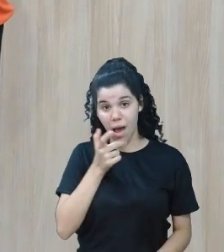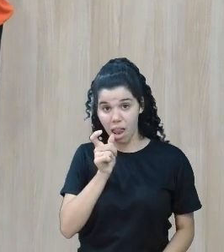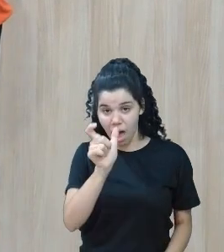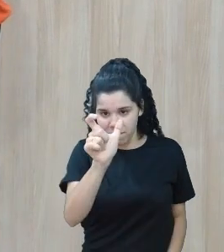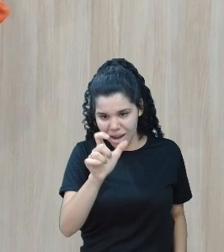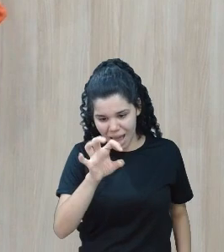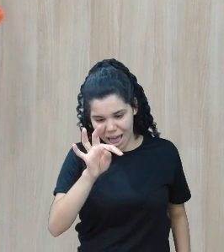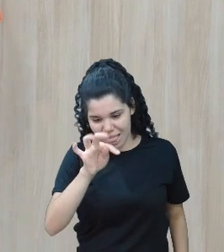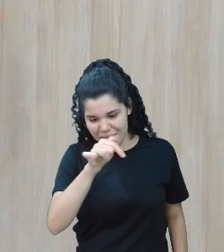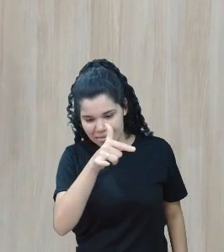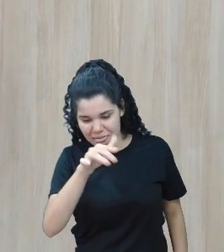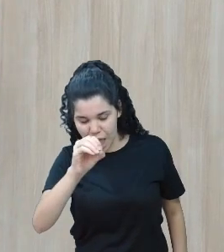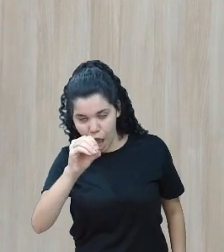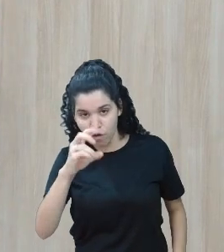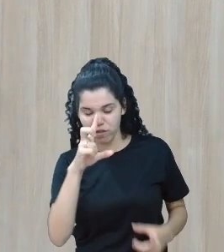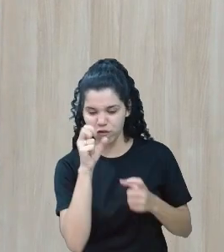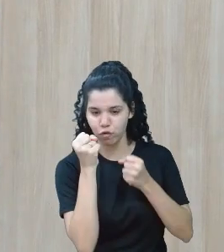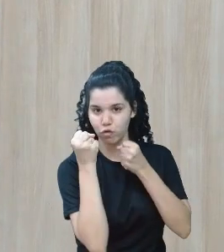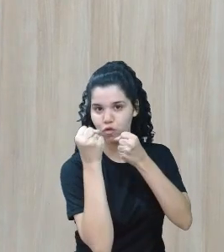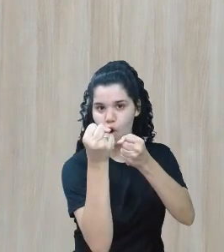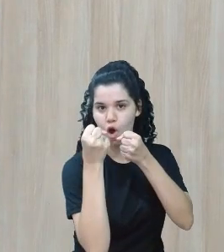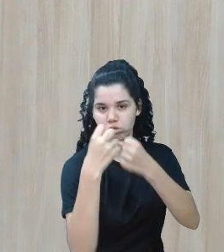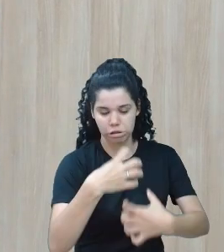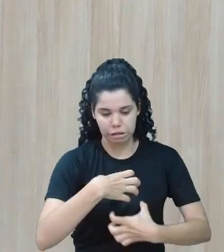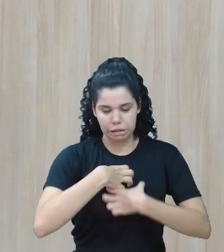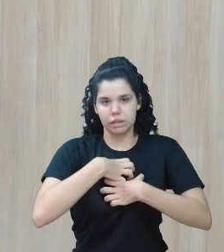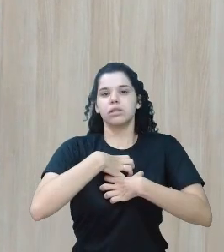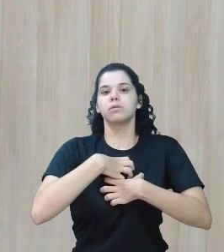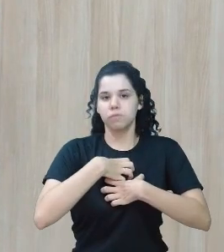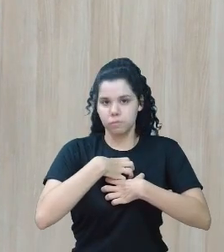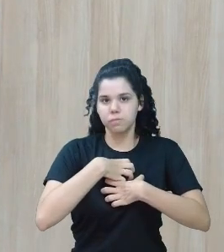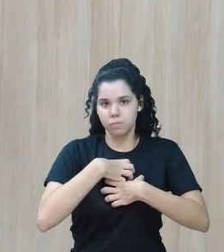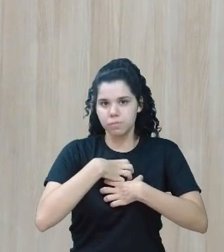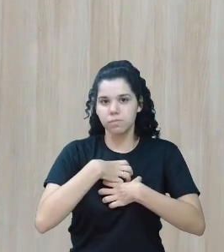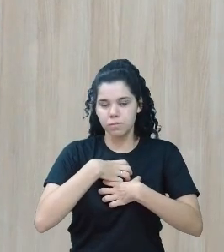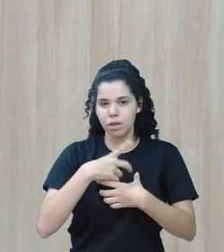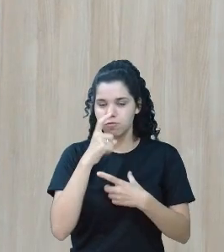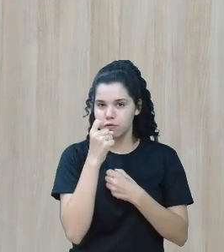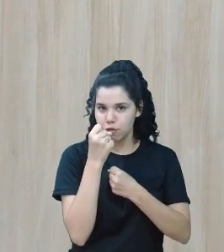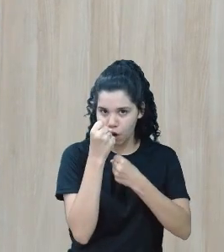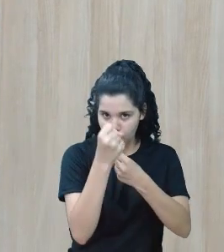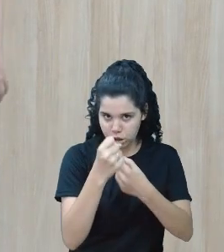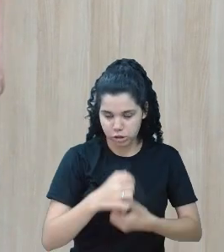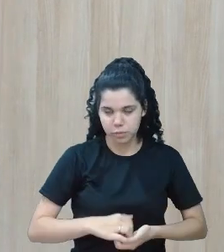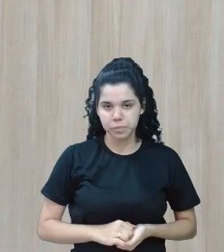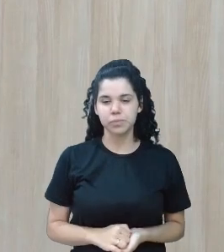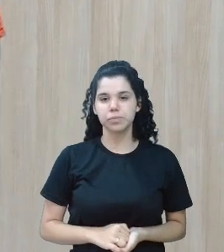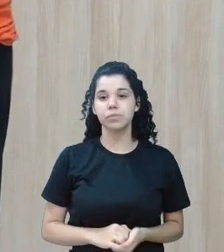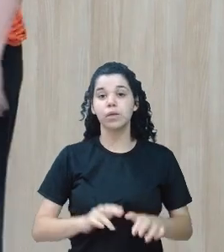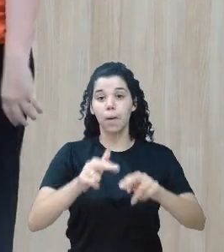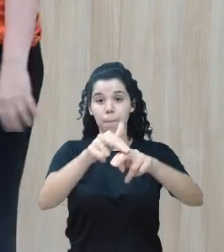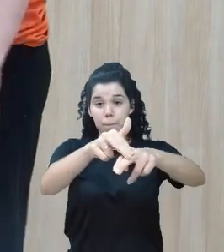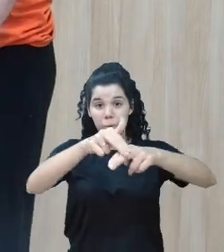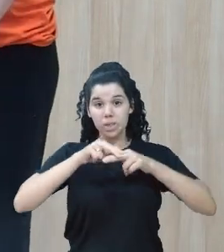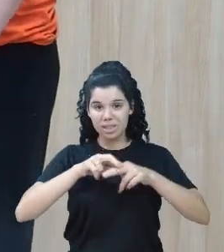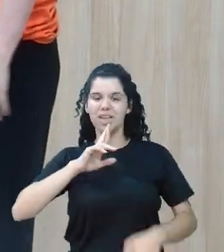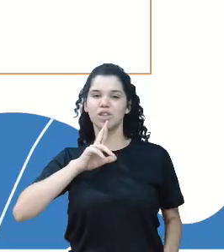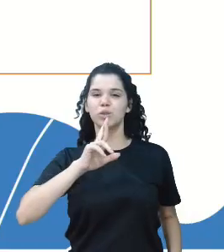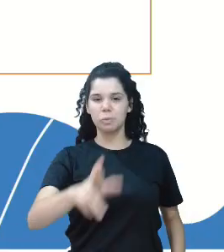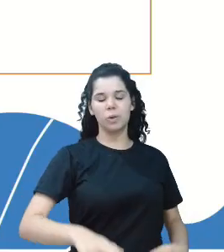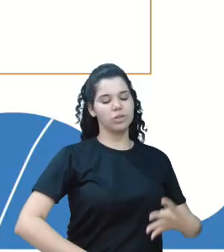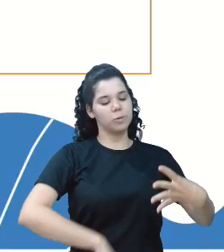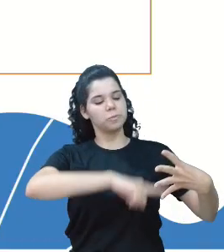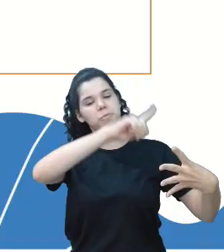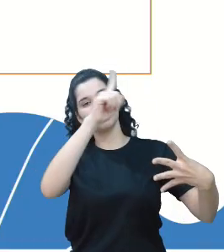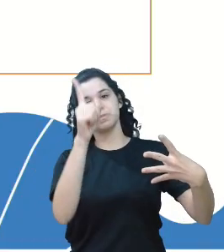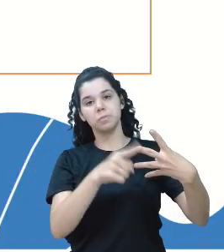ela vai intensificar, tá certo? Ela vai ser um elemento de intensificação. Portanto, 7ª